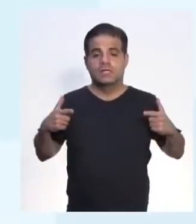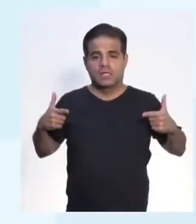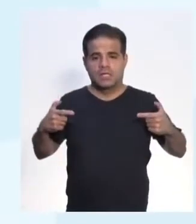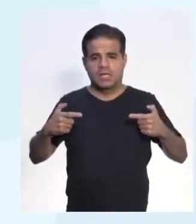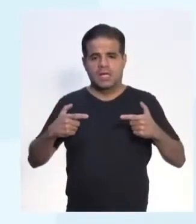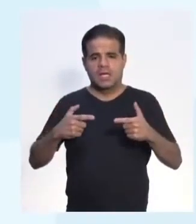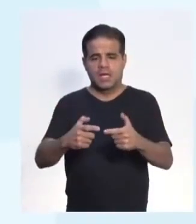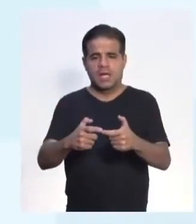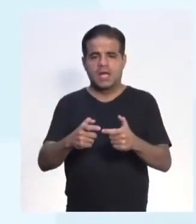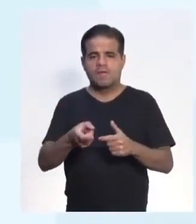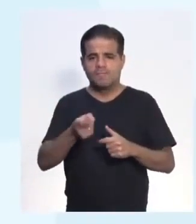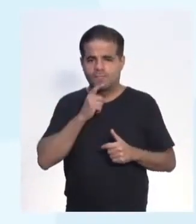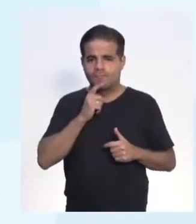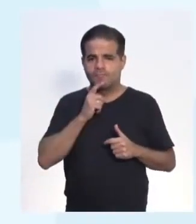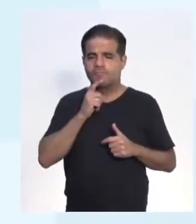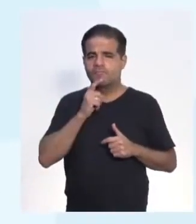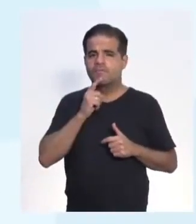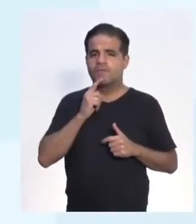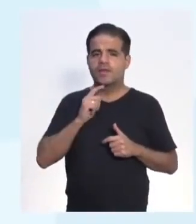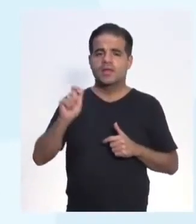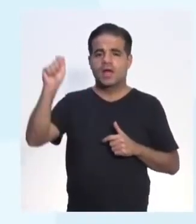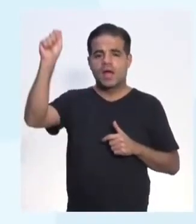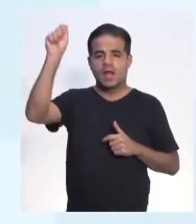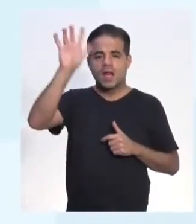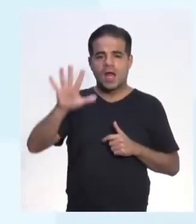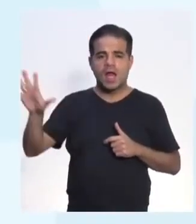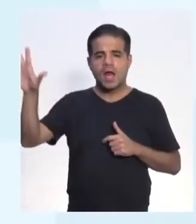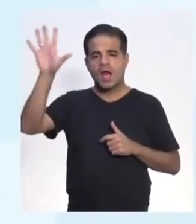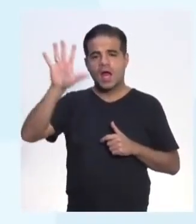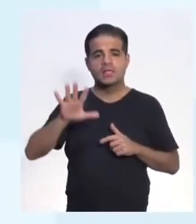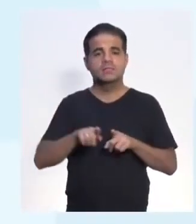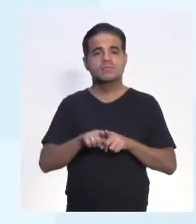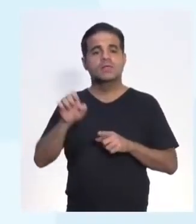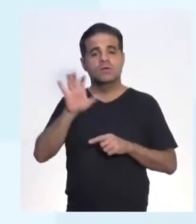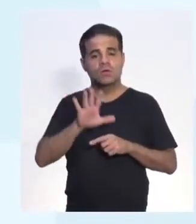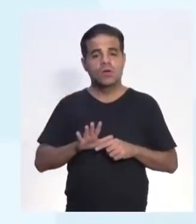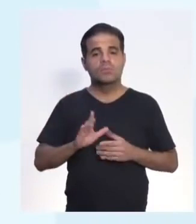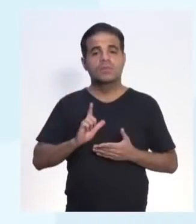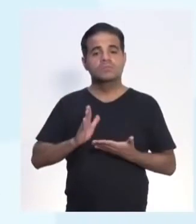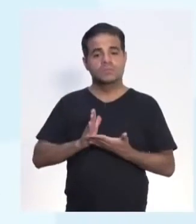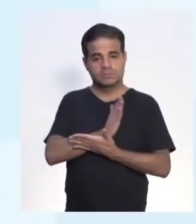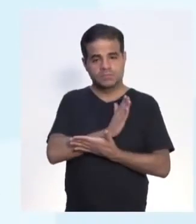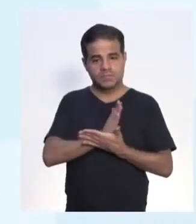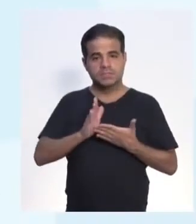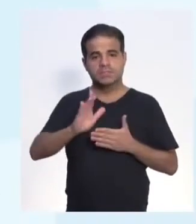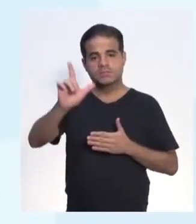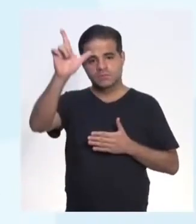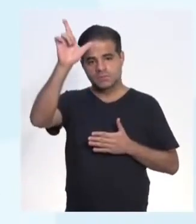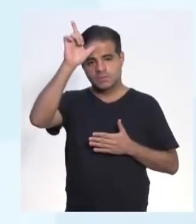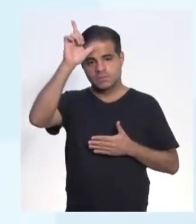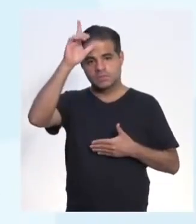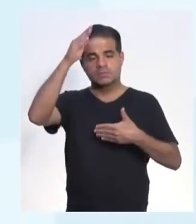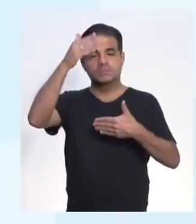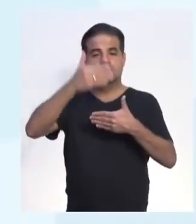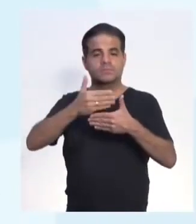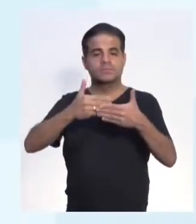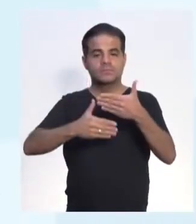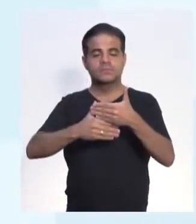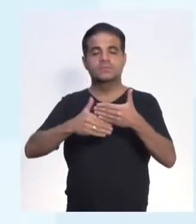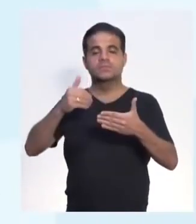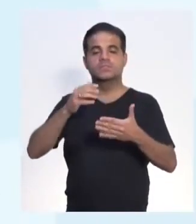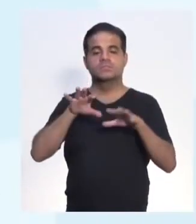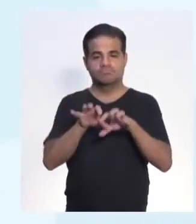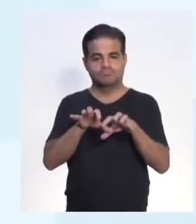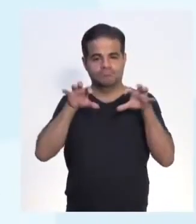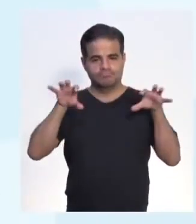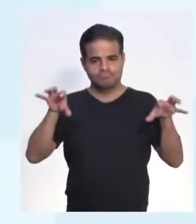Ásia. Na Europa, temos como consequência a separação aí do Muro de Berlim, né? A Alemanha é dividida em duas